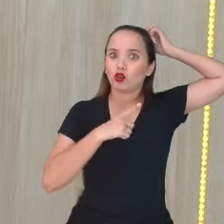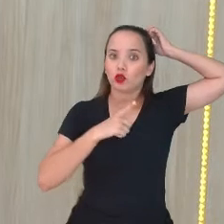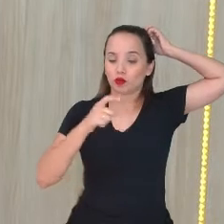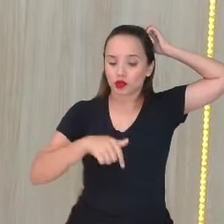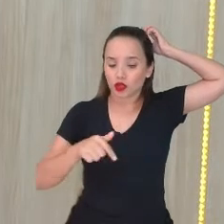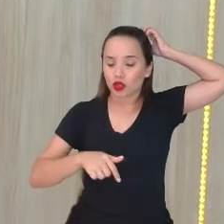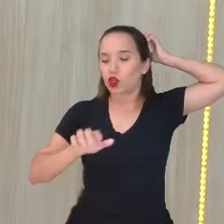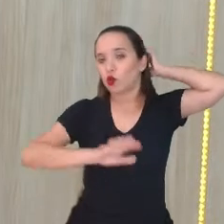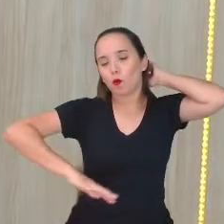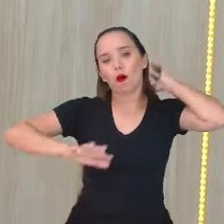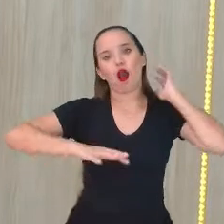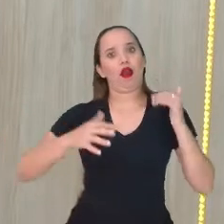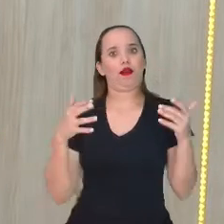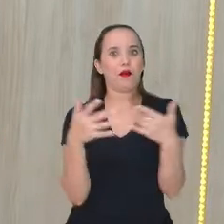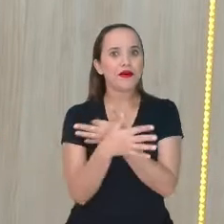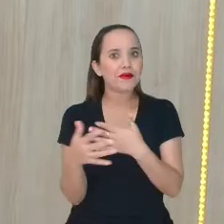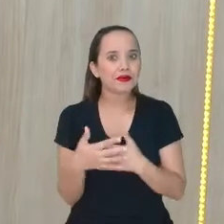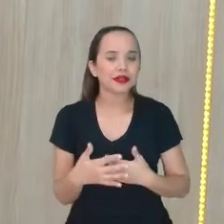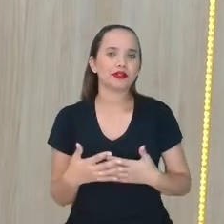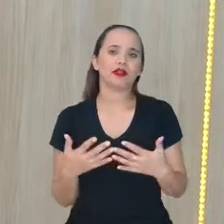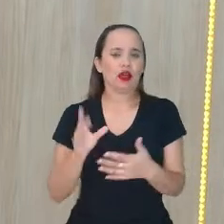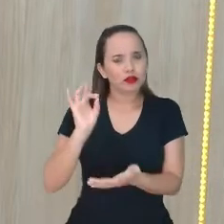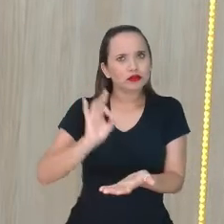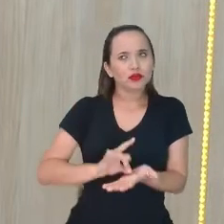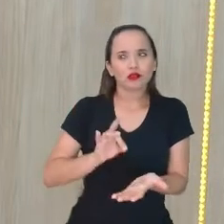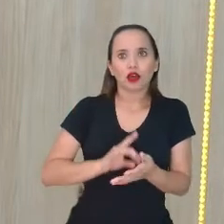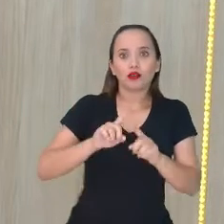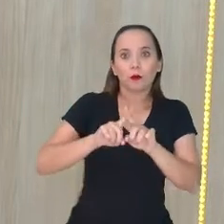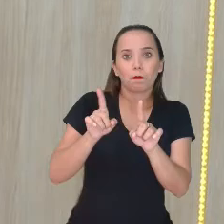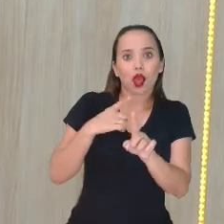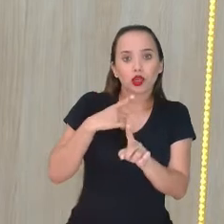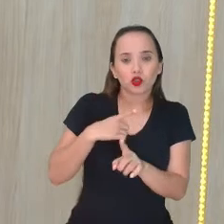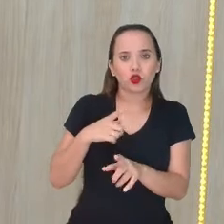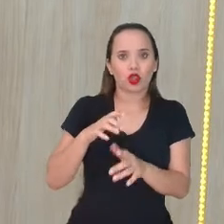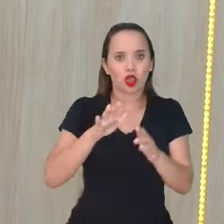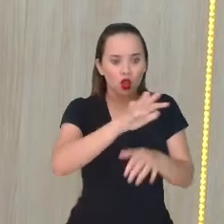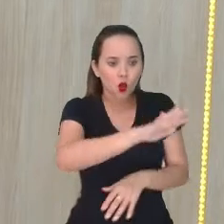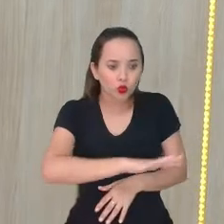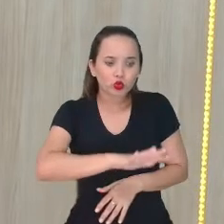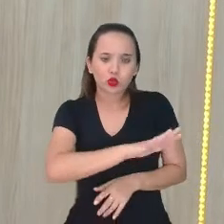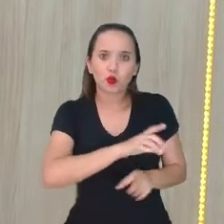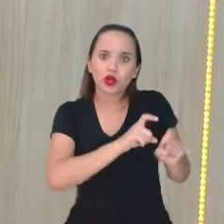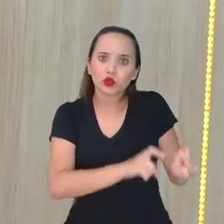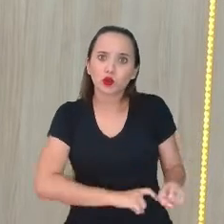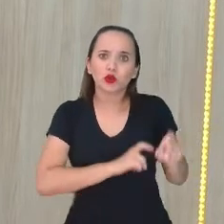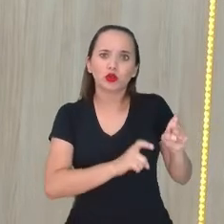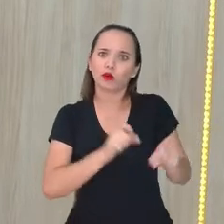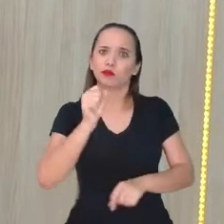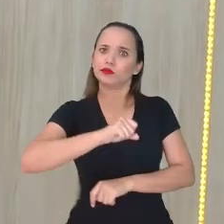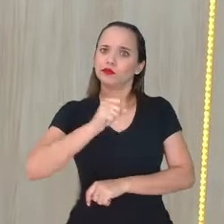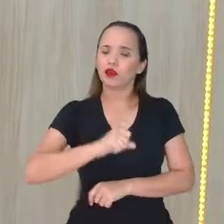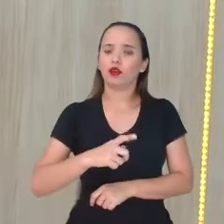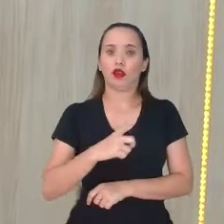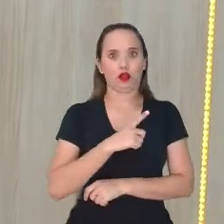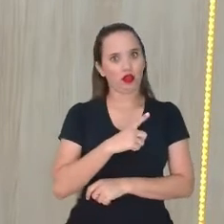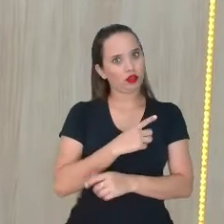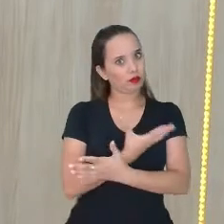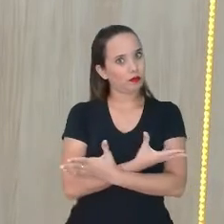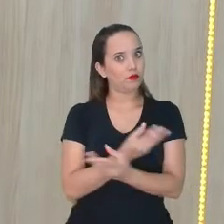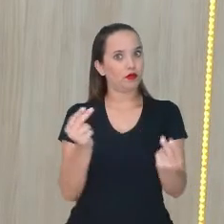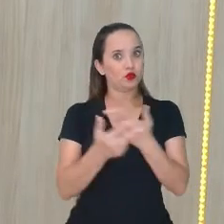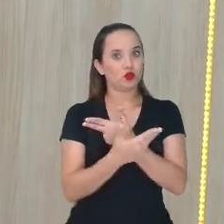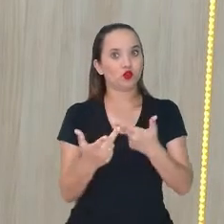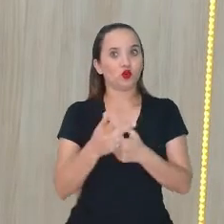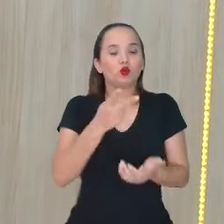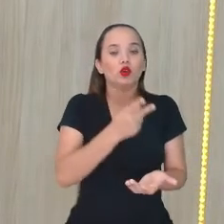ambiente urbano da cidade, mas a gente sabe que existe o espaço rural e muitas coisas, né, que ocorrem